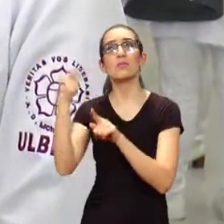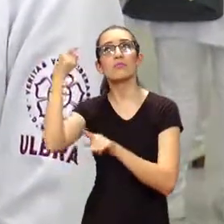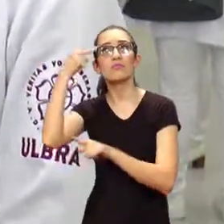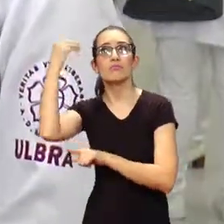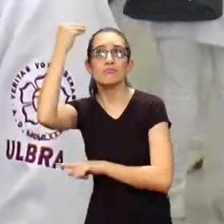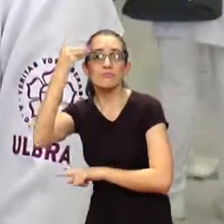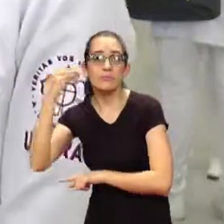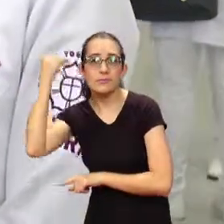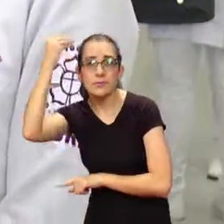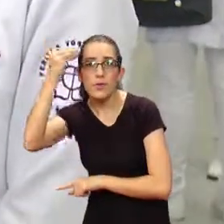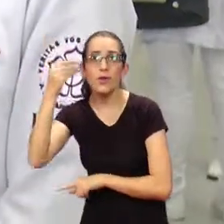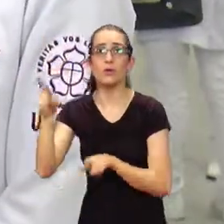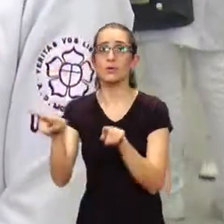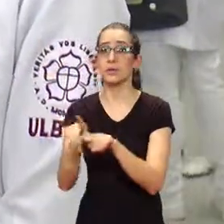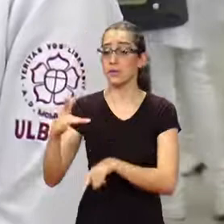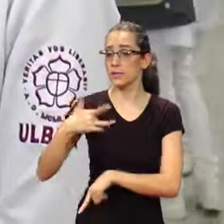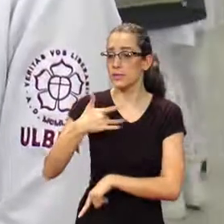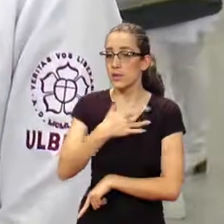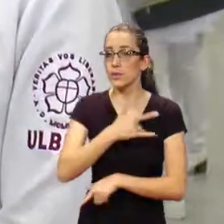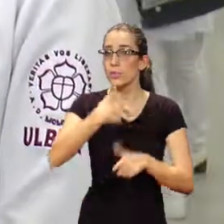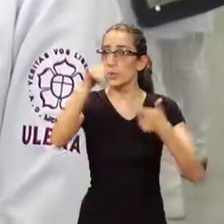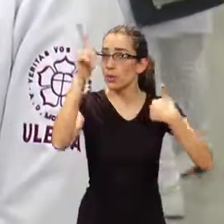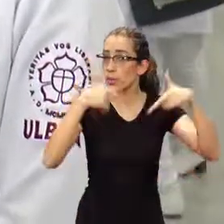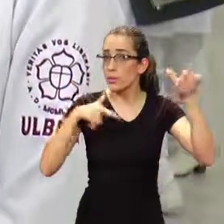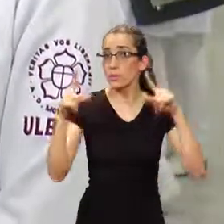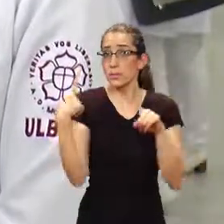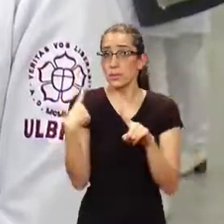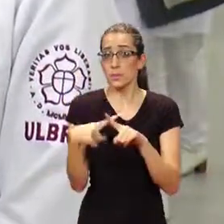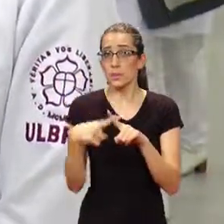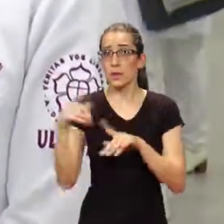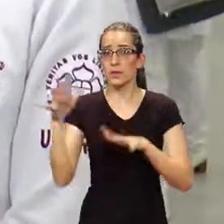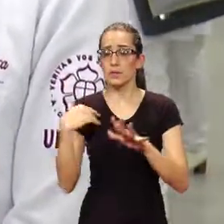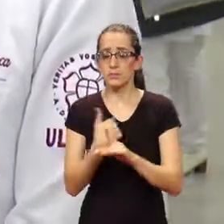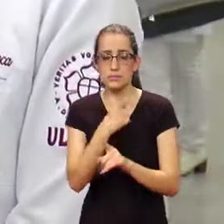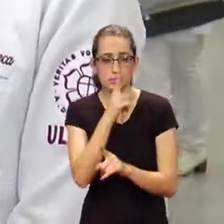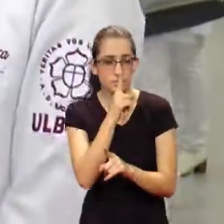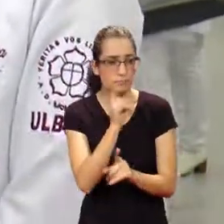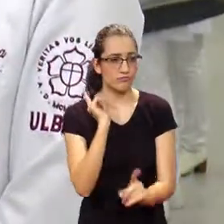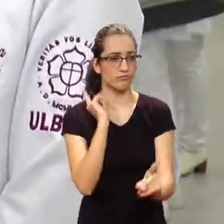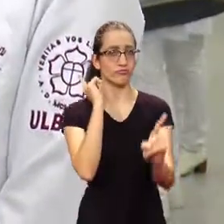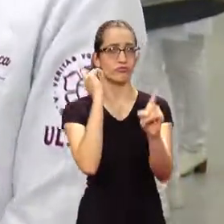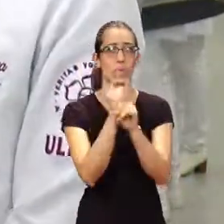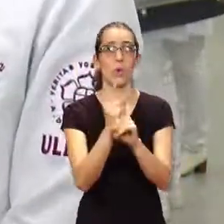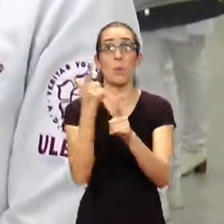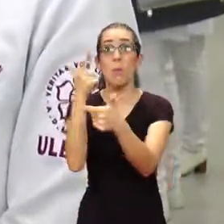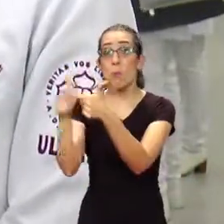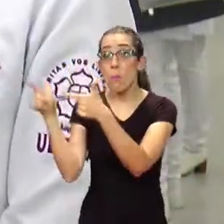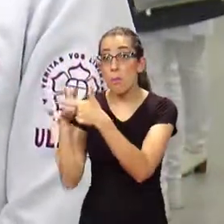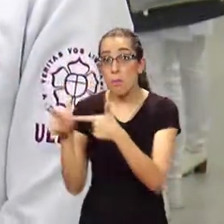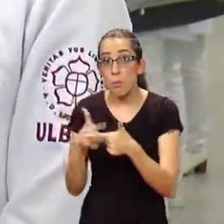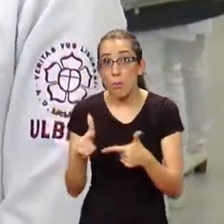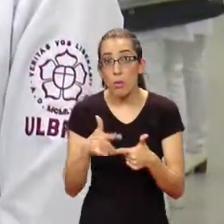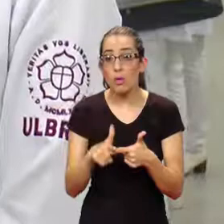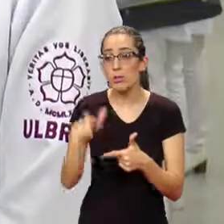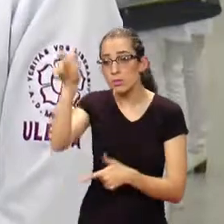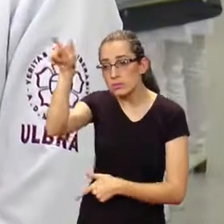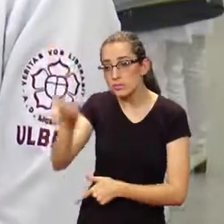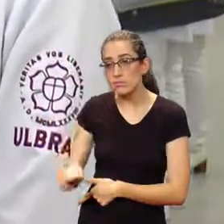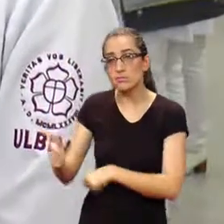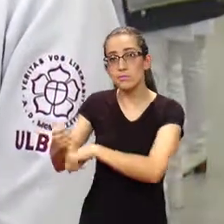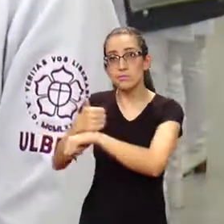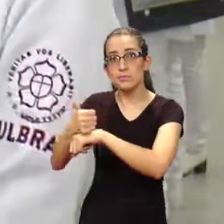vocês até um psicológico uma questão de saúde médica porque muitas vezes a gente diagnóstica muito